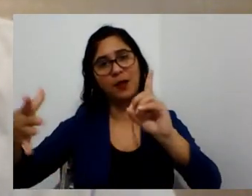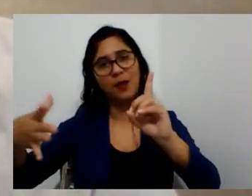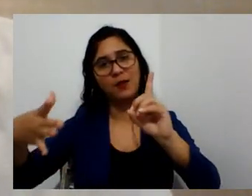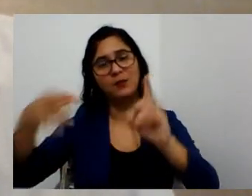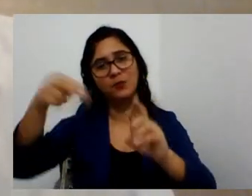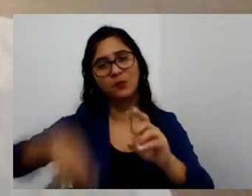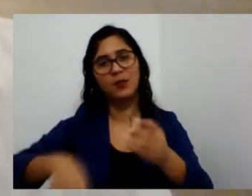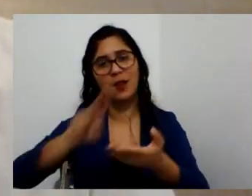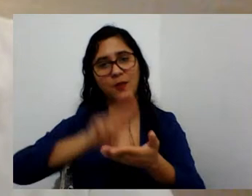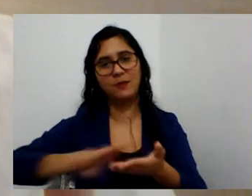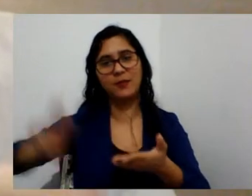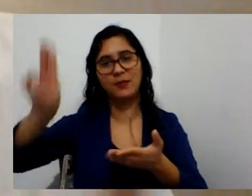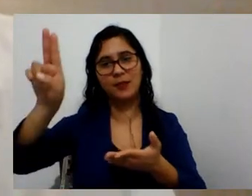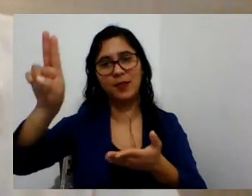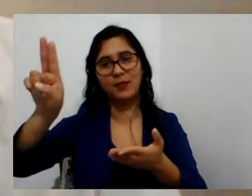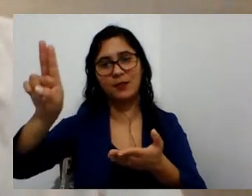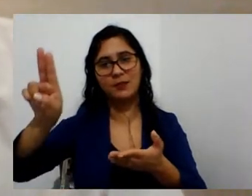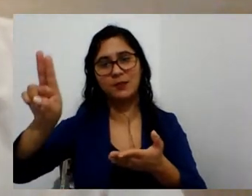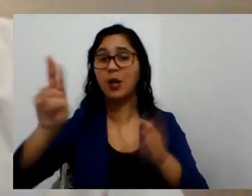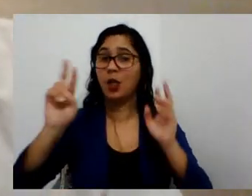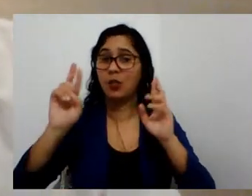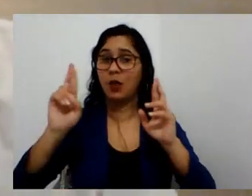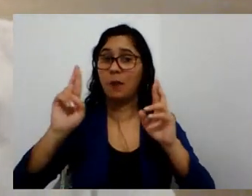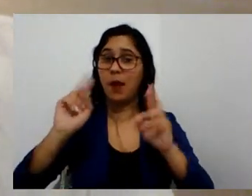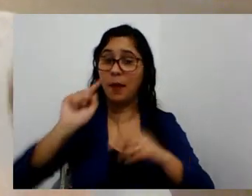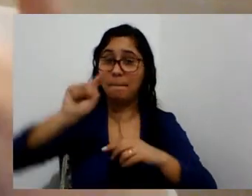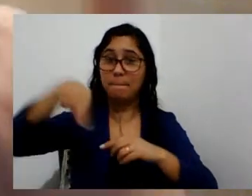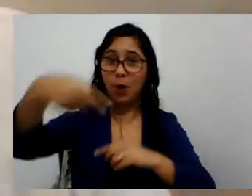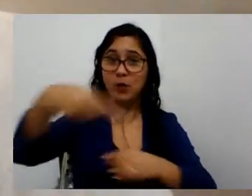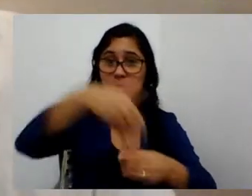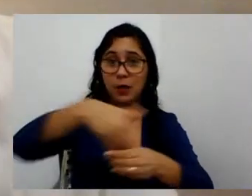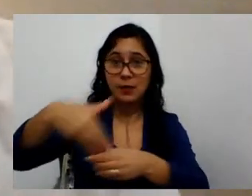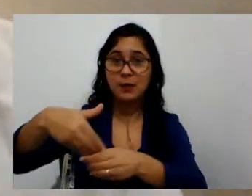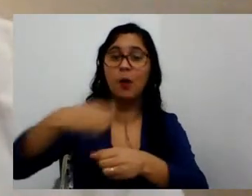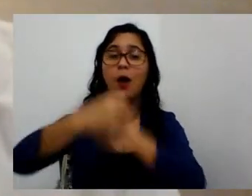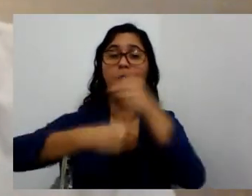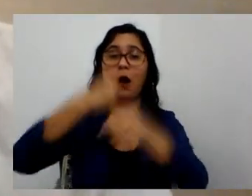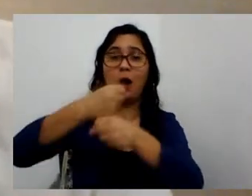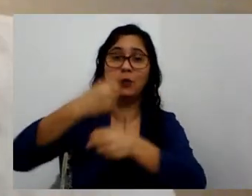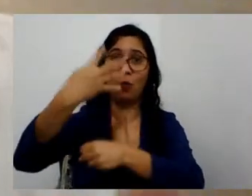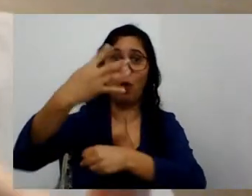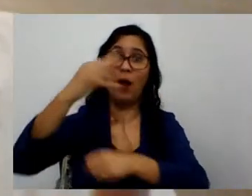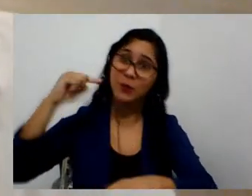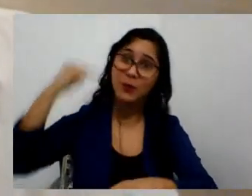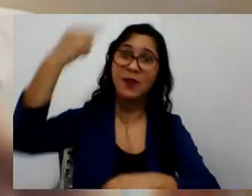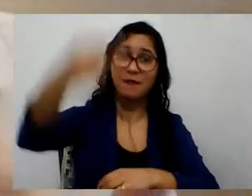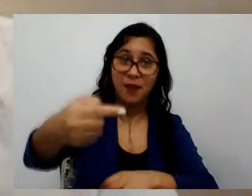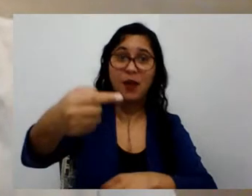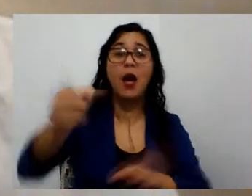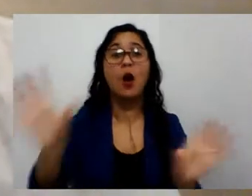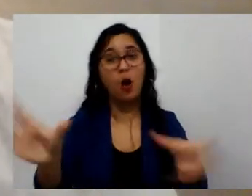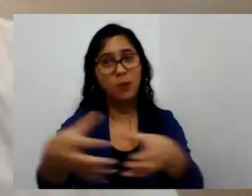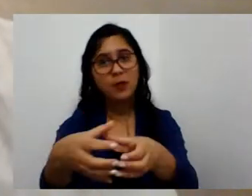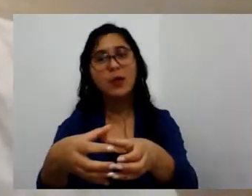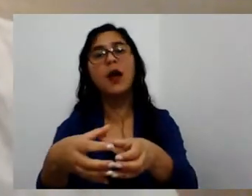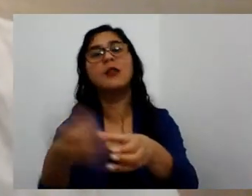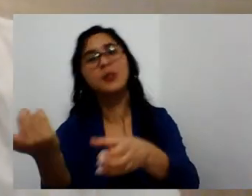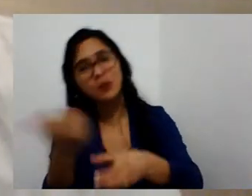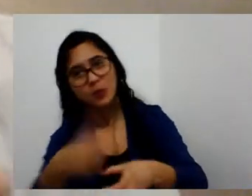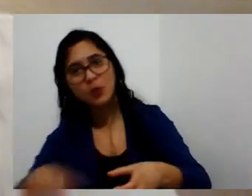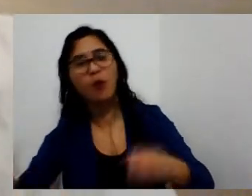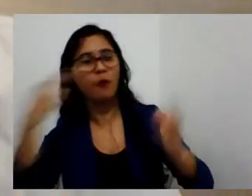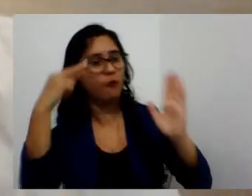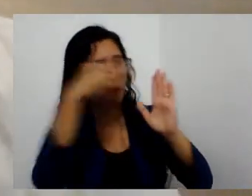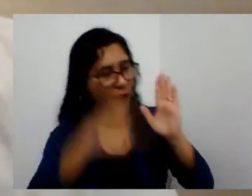universidade. Espero, então, que nas próximas eleições, daqui a 4 anos, né, a comunidade se volte para esses